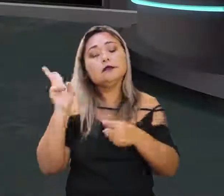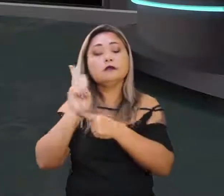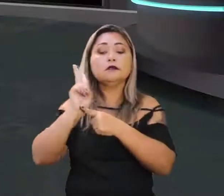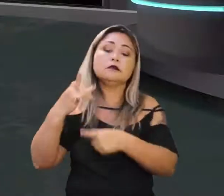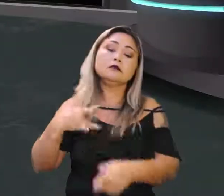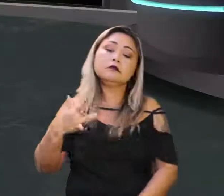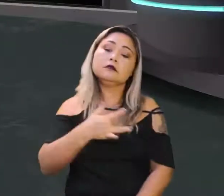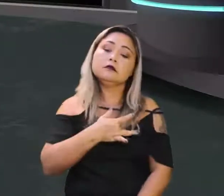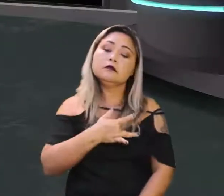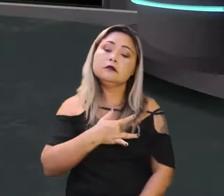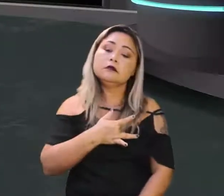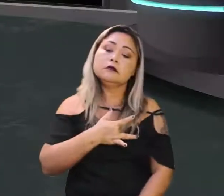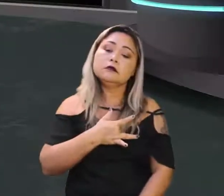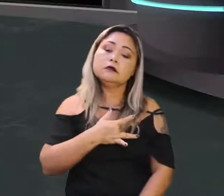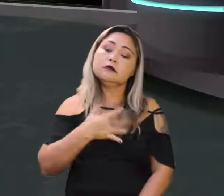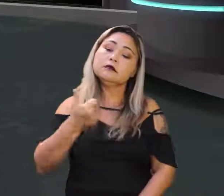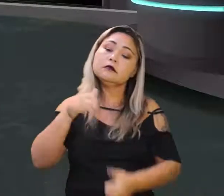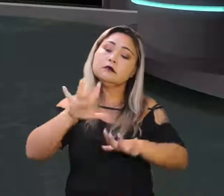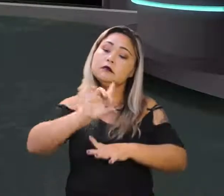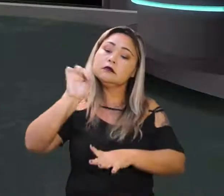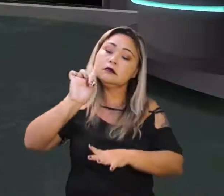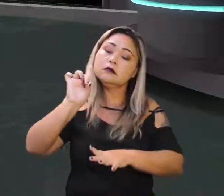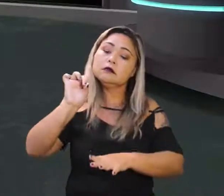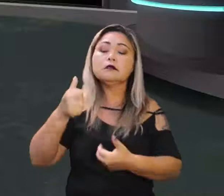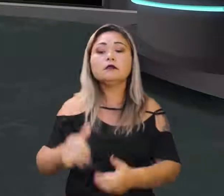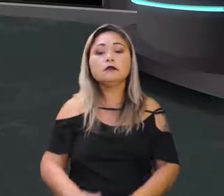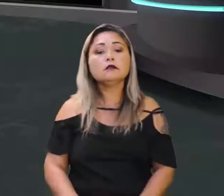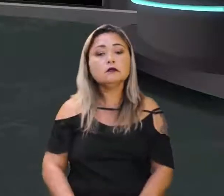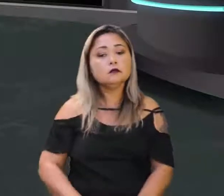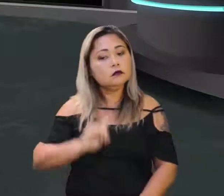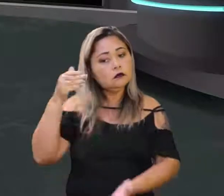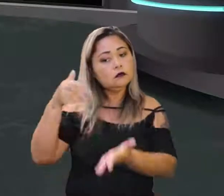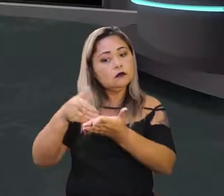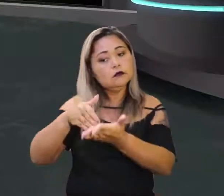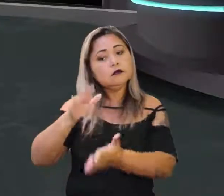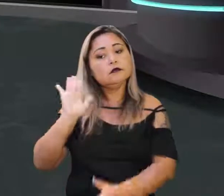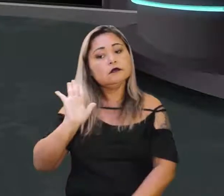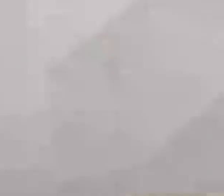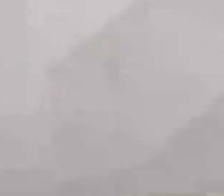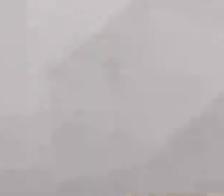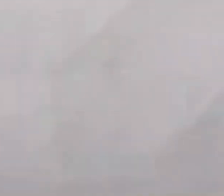se cuidem da saúde e fiquem com Deus. Tudo de bom para vocês. Até a próxima aula. Tchau.